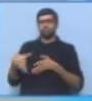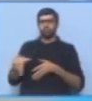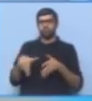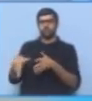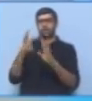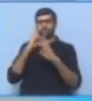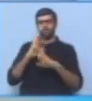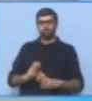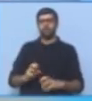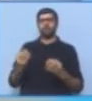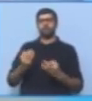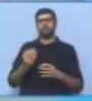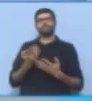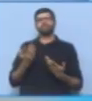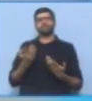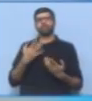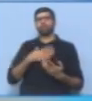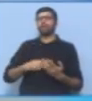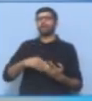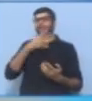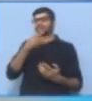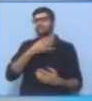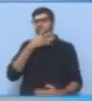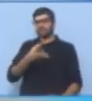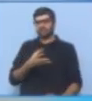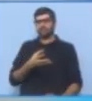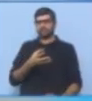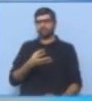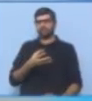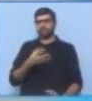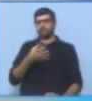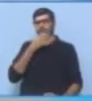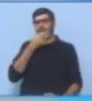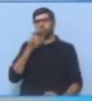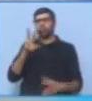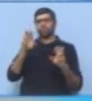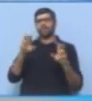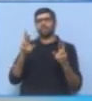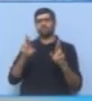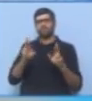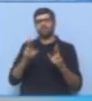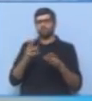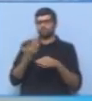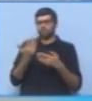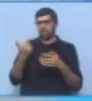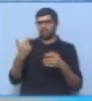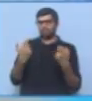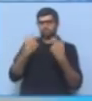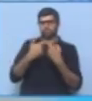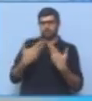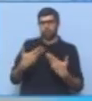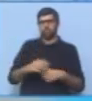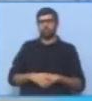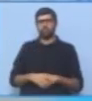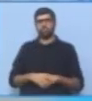da investigação, porque eu gostava que nos falasse primeiro sobre este tema da esperança, da forma como é conjugada nos dias de hoje.